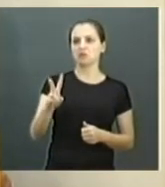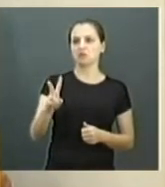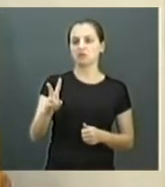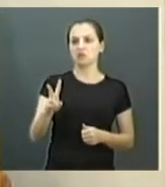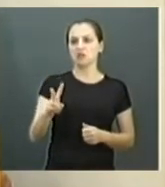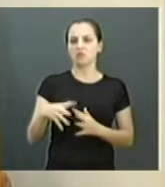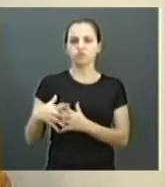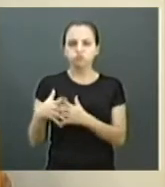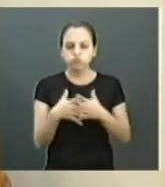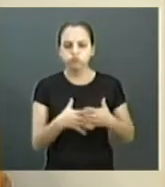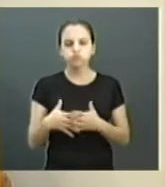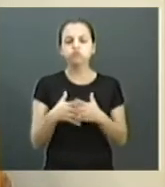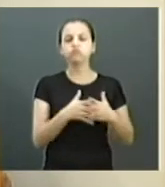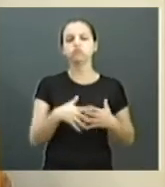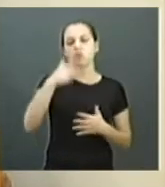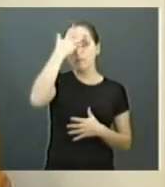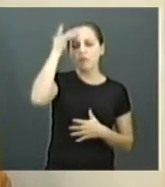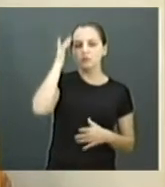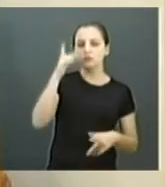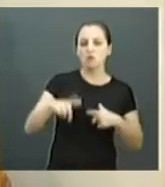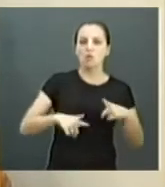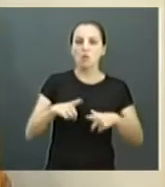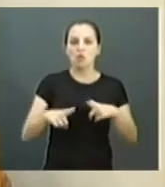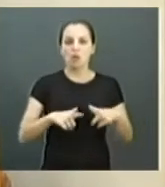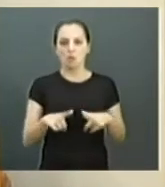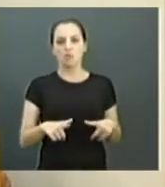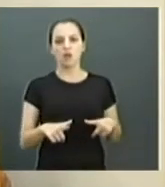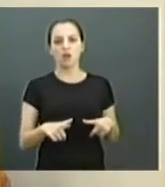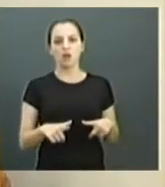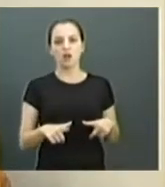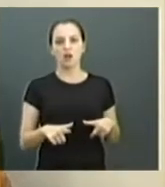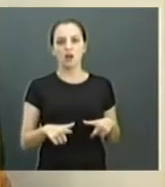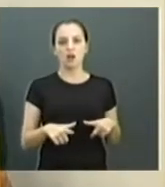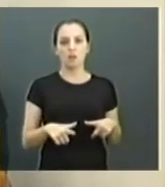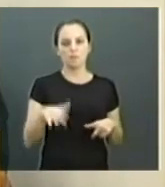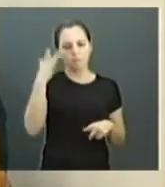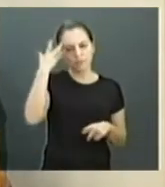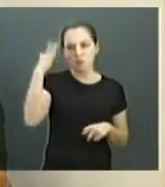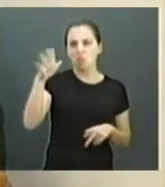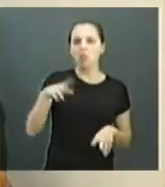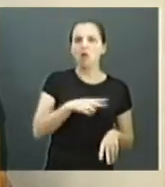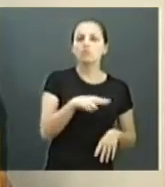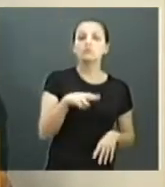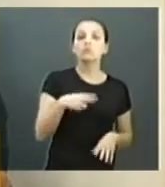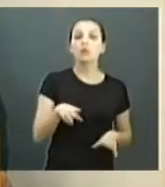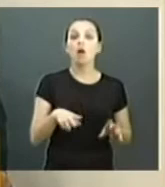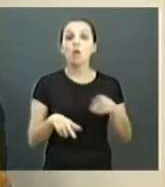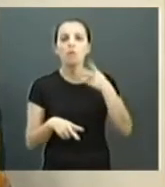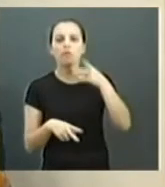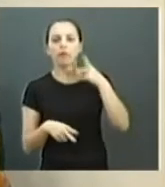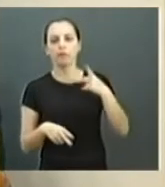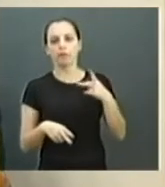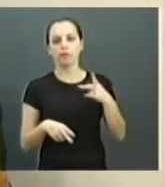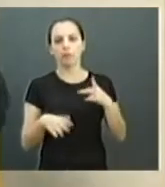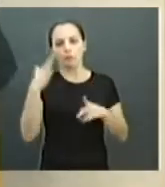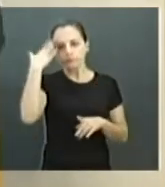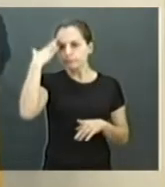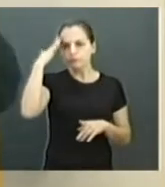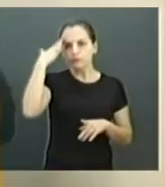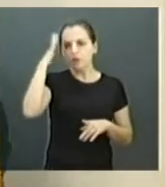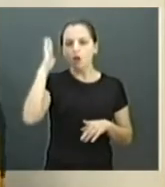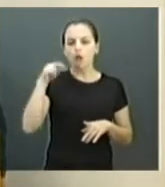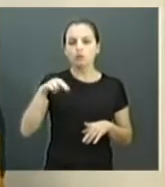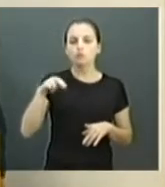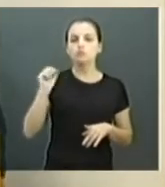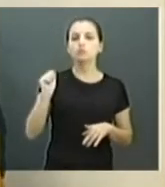ficou, servidores que estão 1 ano, servidores que às vezes não sabem nem o nome de vereadores, servidores não sabem, nunca assistiram